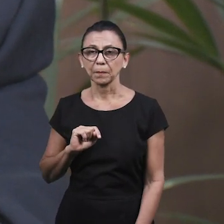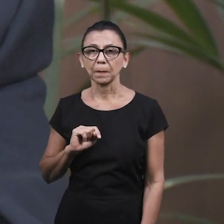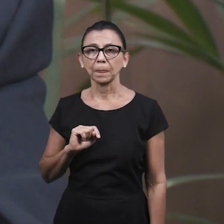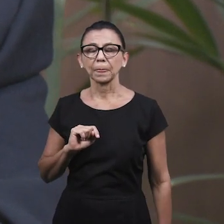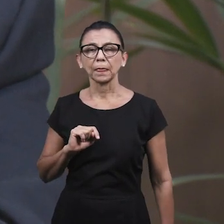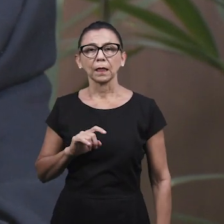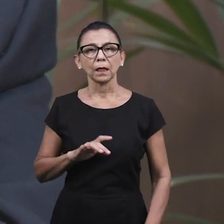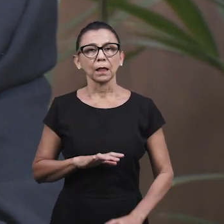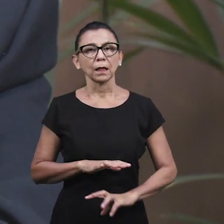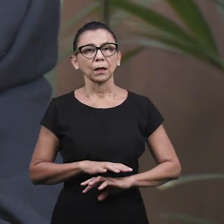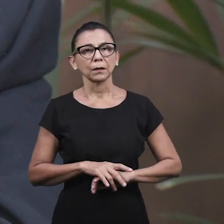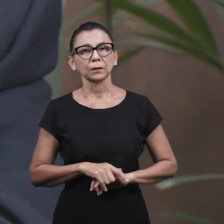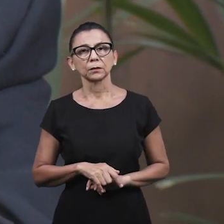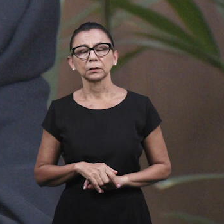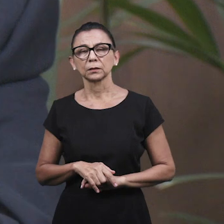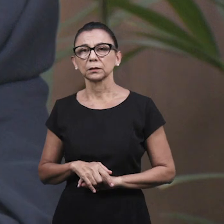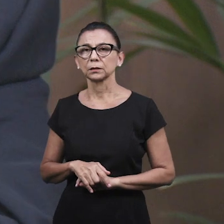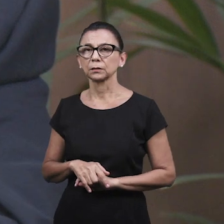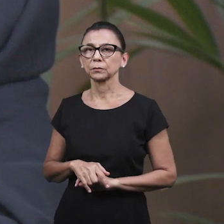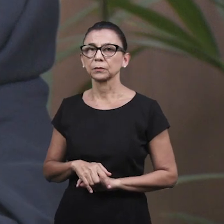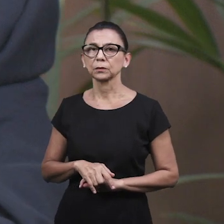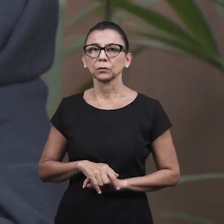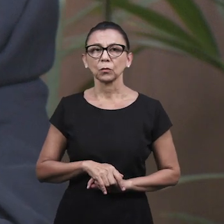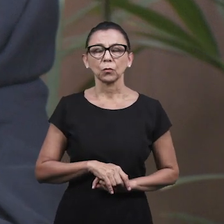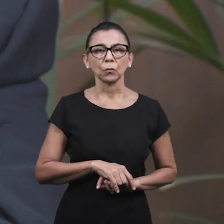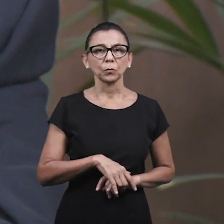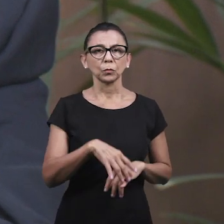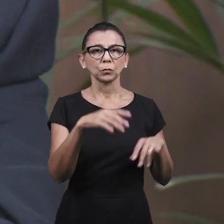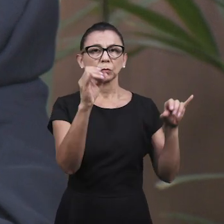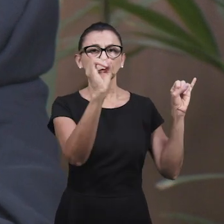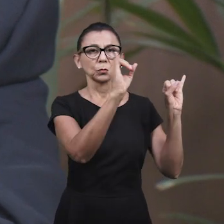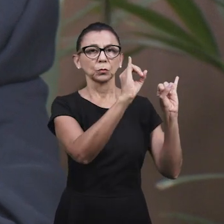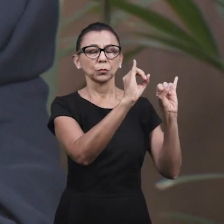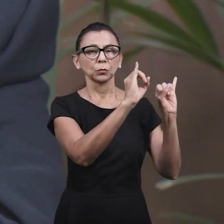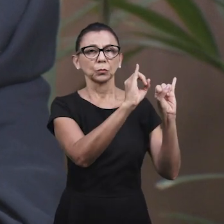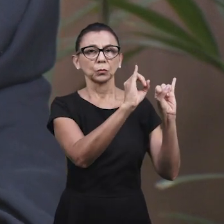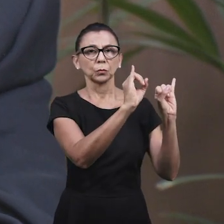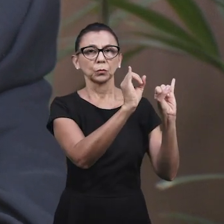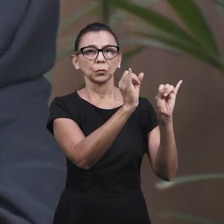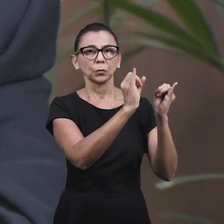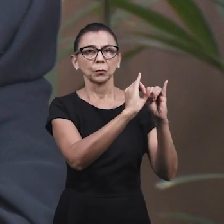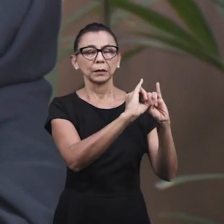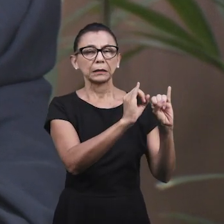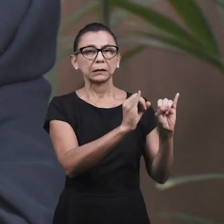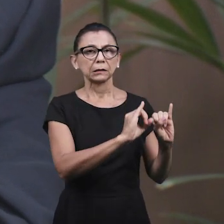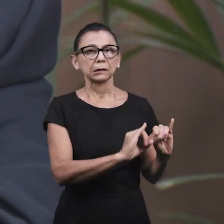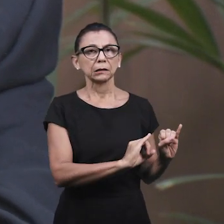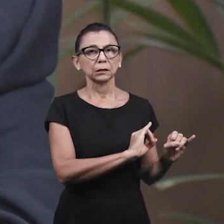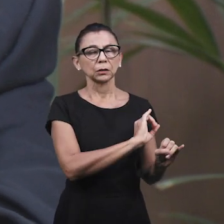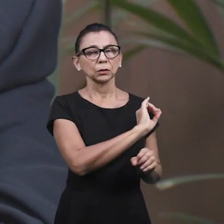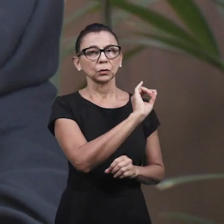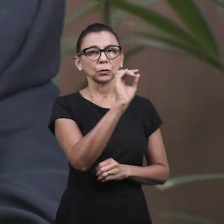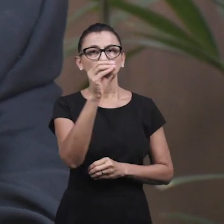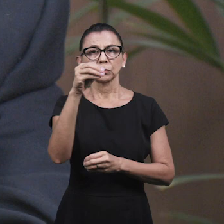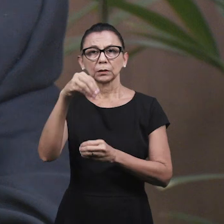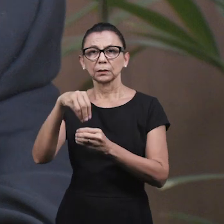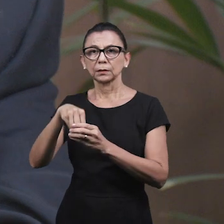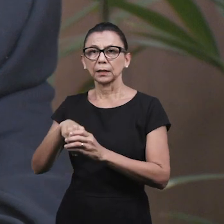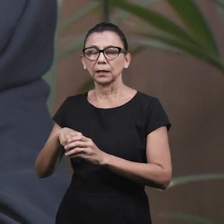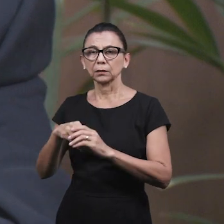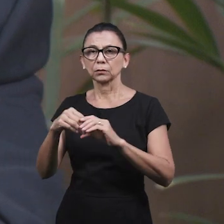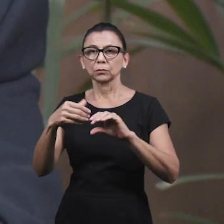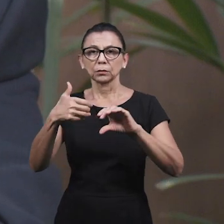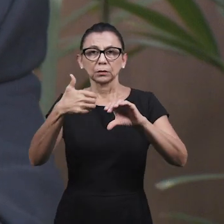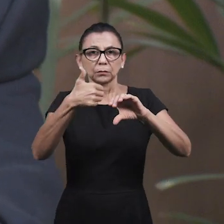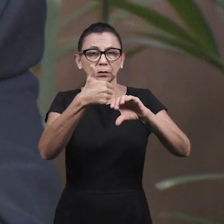O ídolo, ele entra dentro do cristianismo a partir da associação do cristianismo